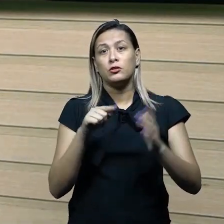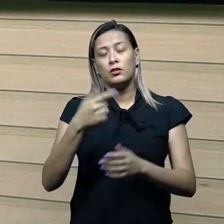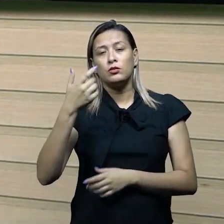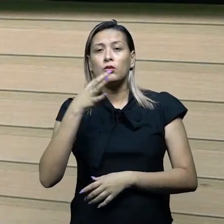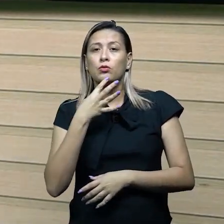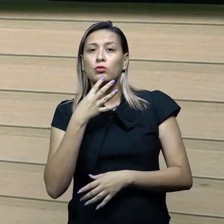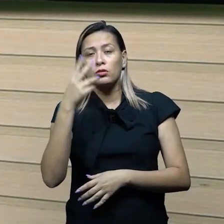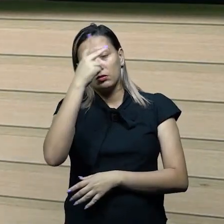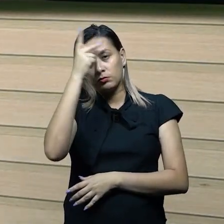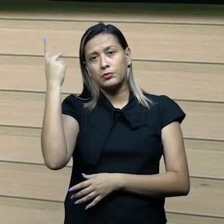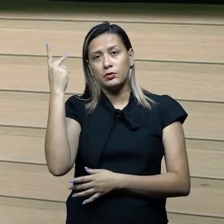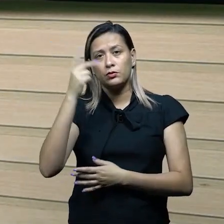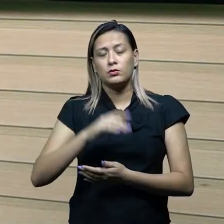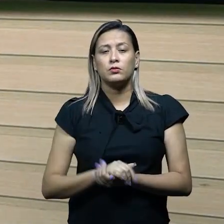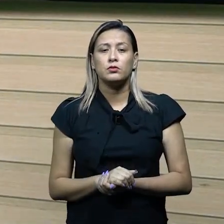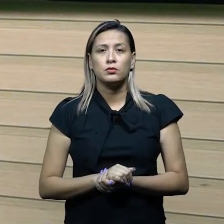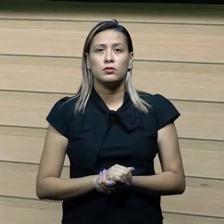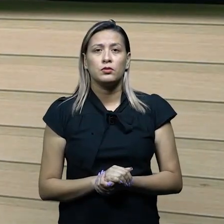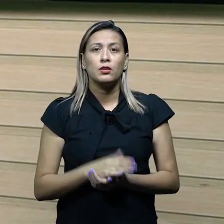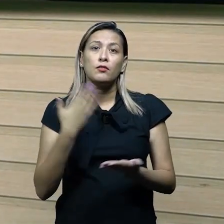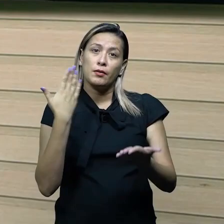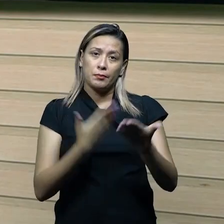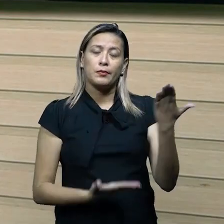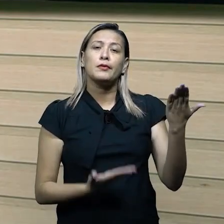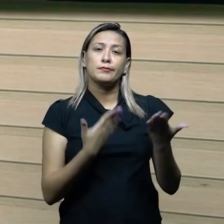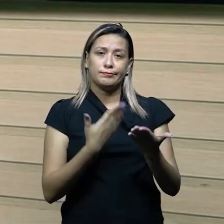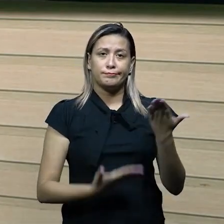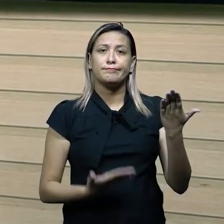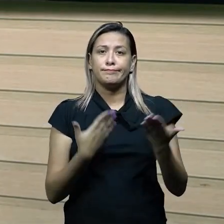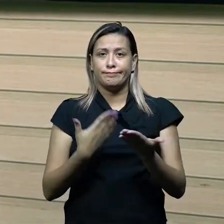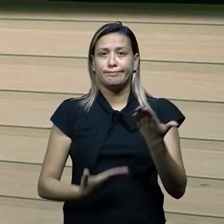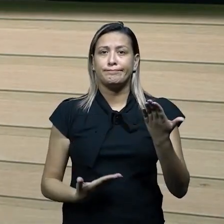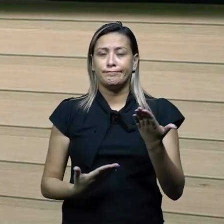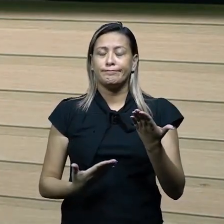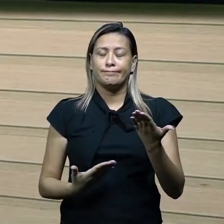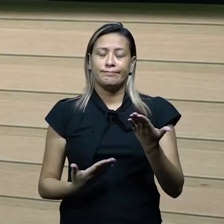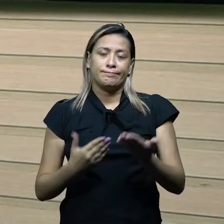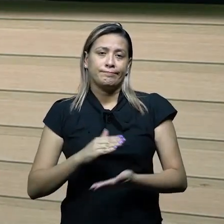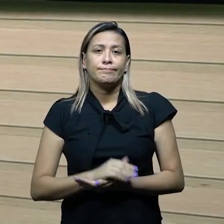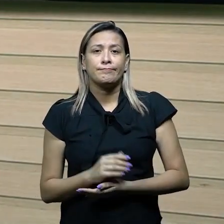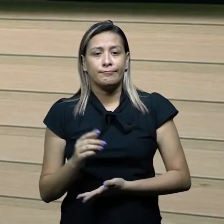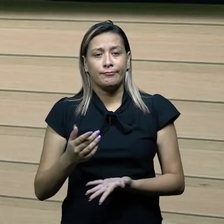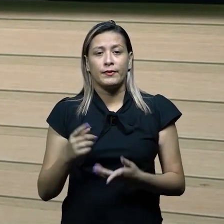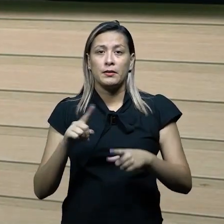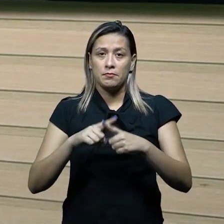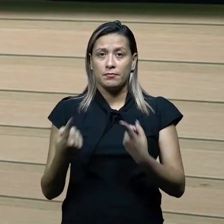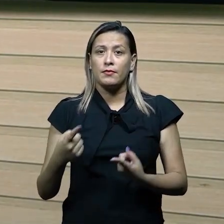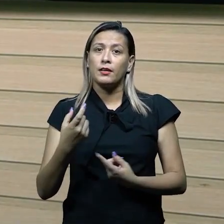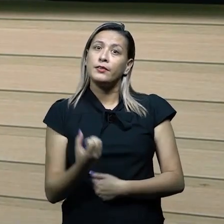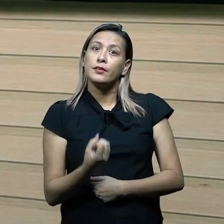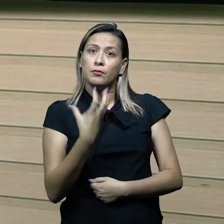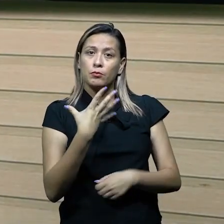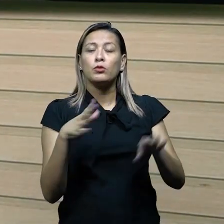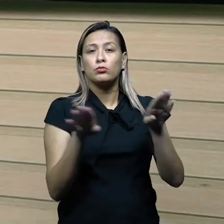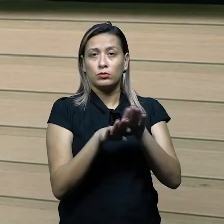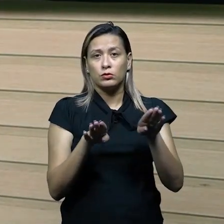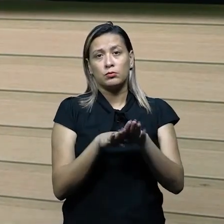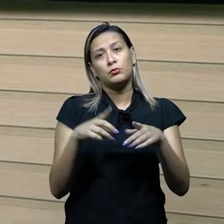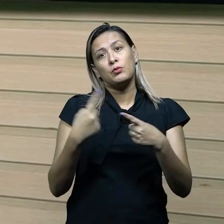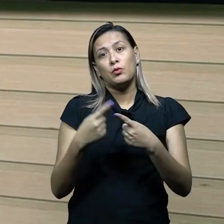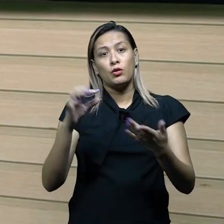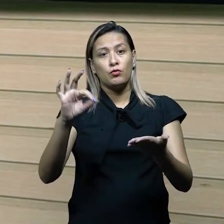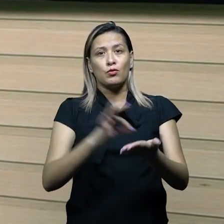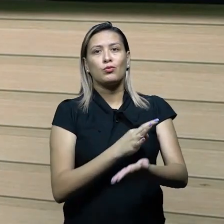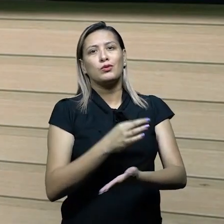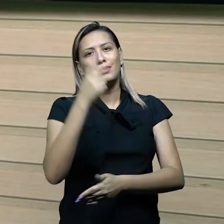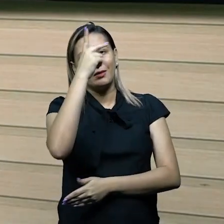as pessoas, então eu vou perder um pouquinho desse sangue novo. Mas também tem as vantagens. Por outro lado, eu vou contratar alguém que eu já